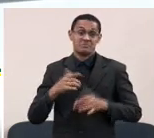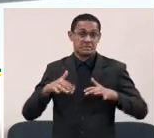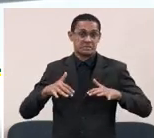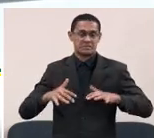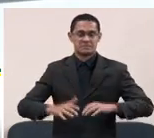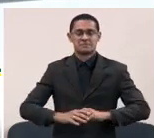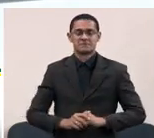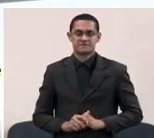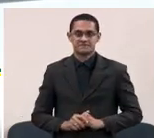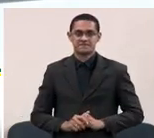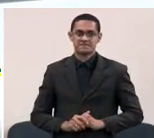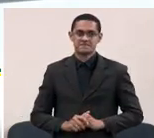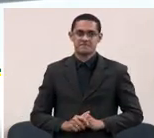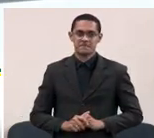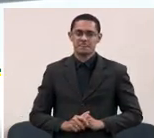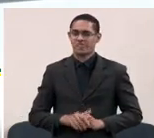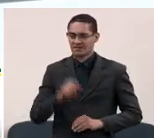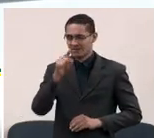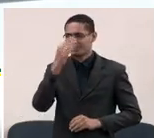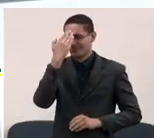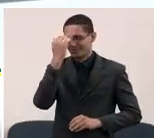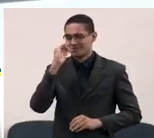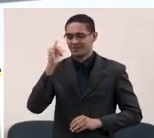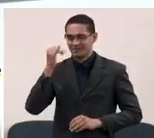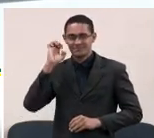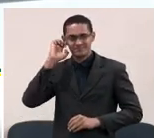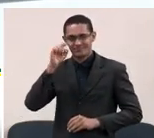Deputado Jaci, que eu diga, né, deputado Jaci?